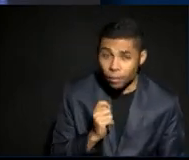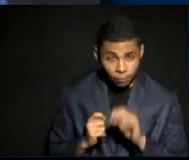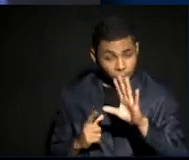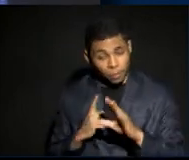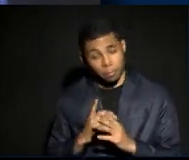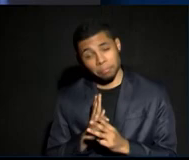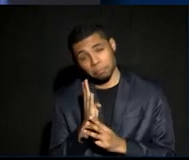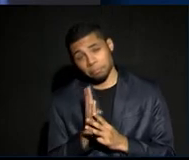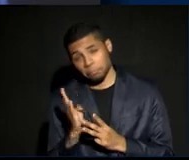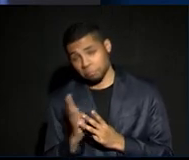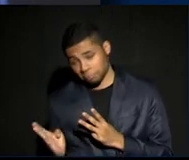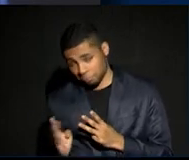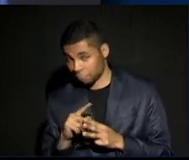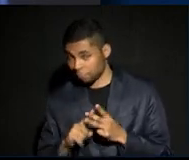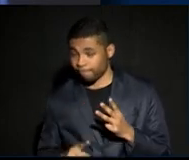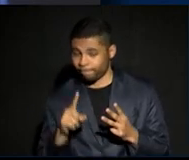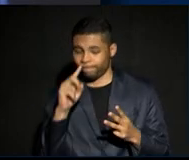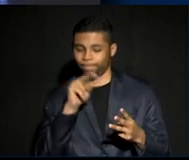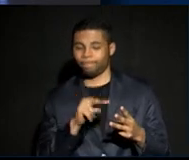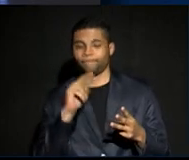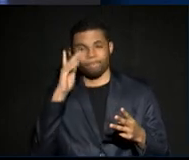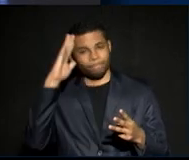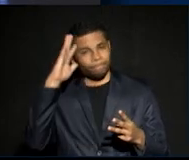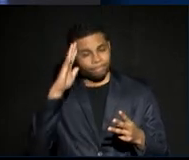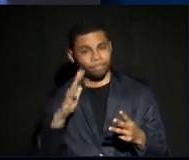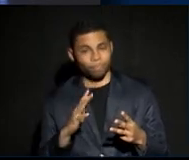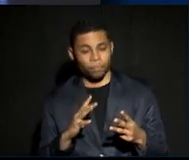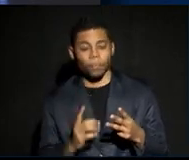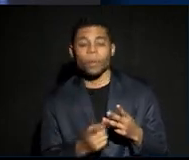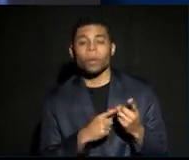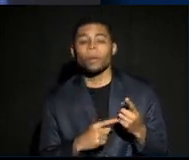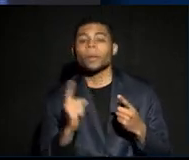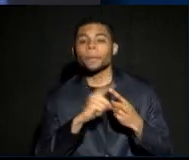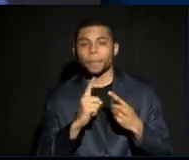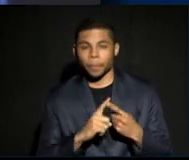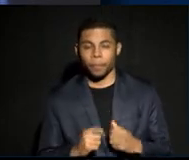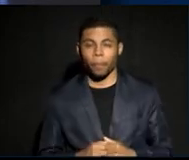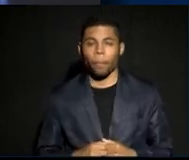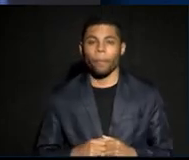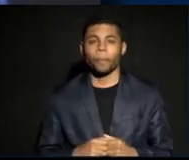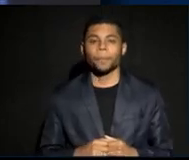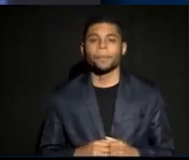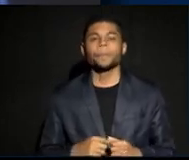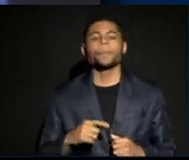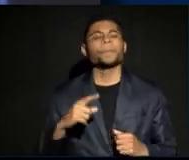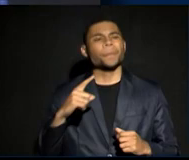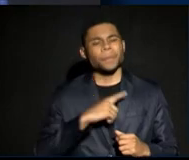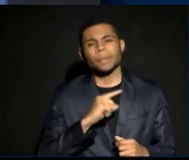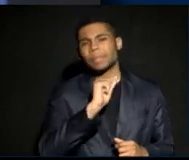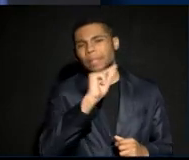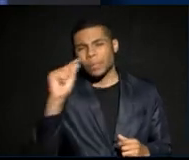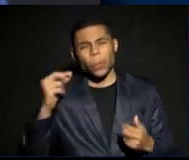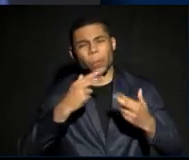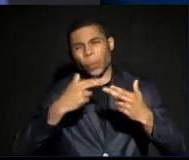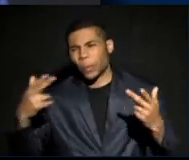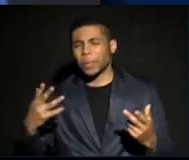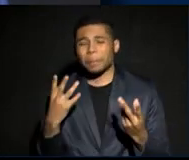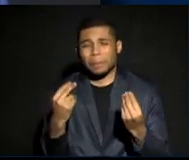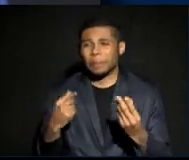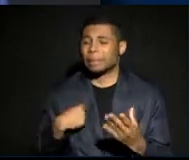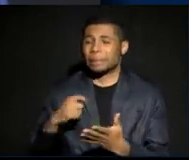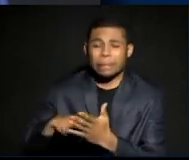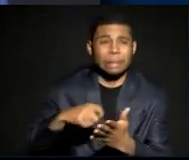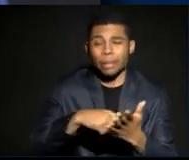tem 3 questões que a gente precisa olhar com carinho primeiro é eliminar o excesso de substituições tributárias Esse